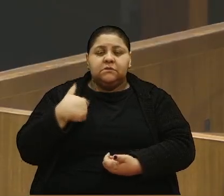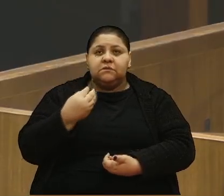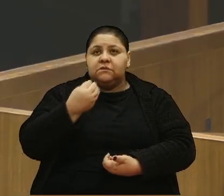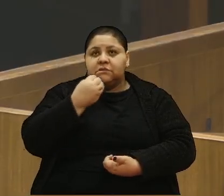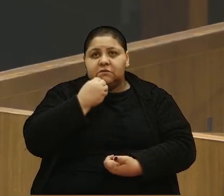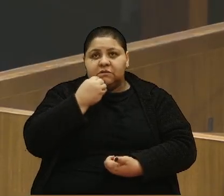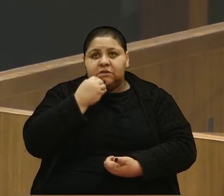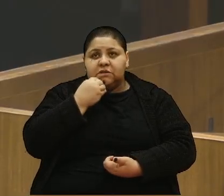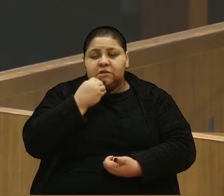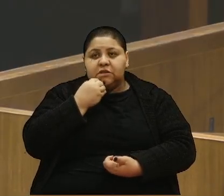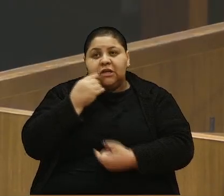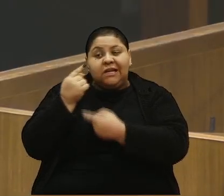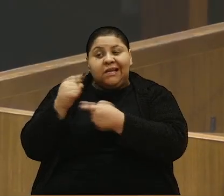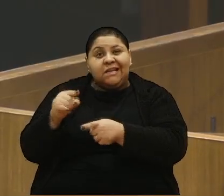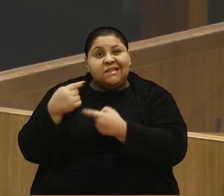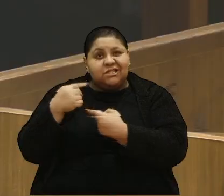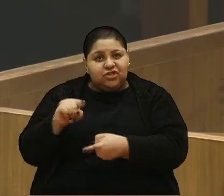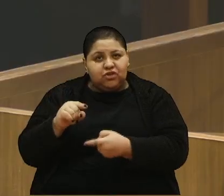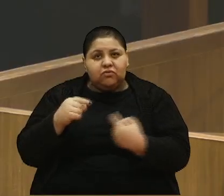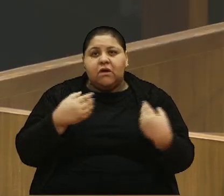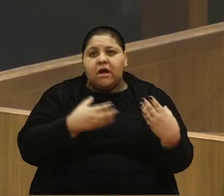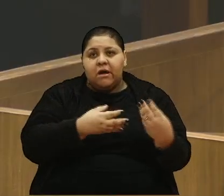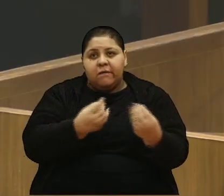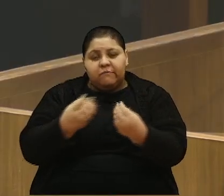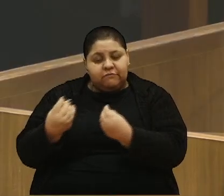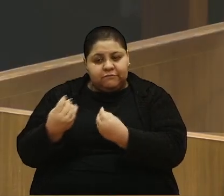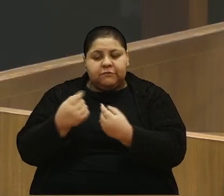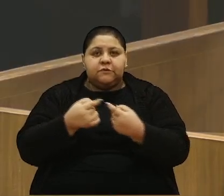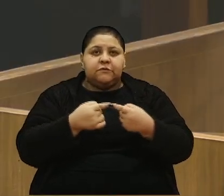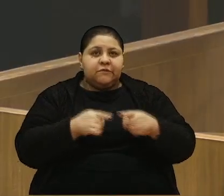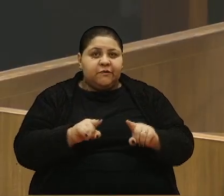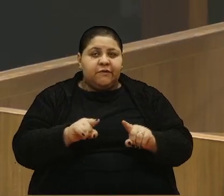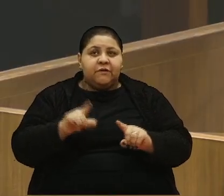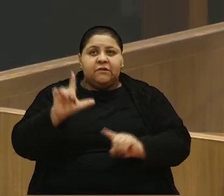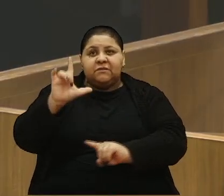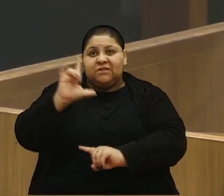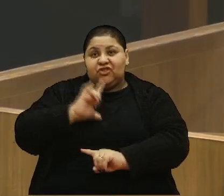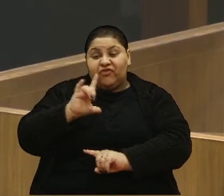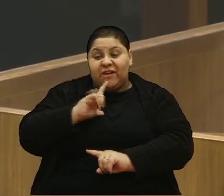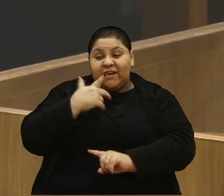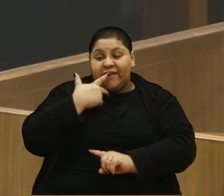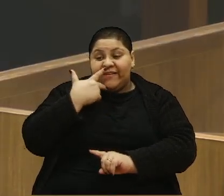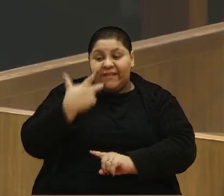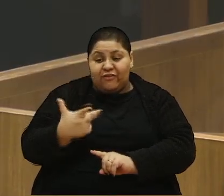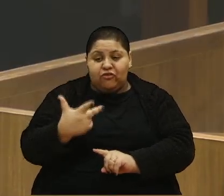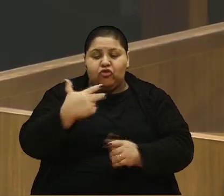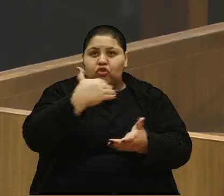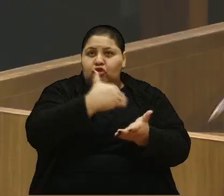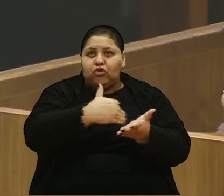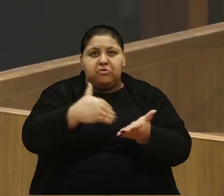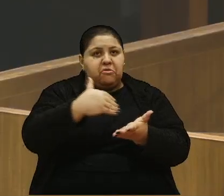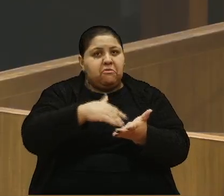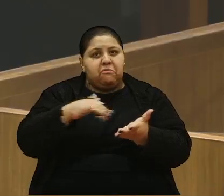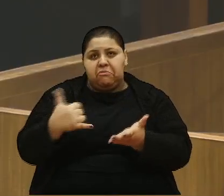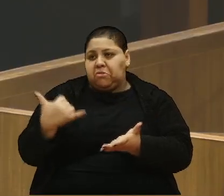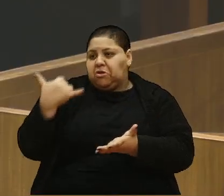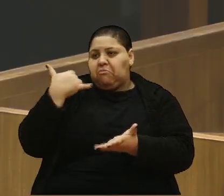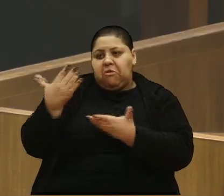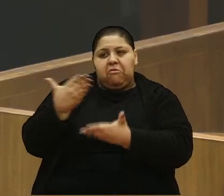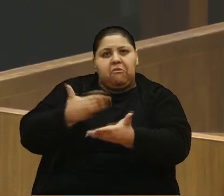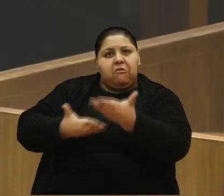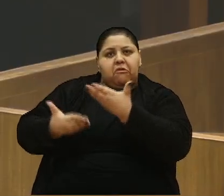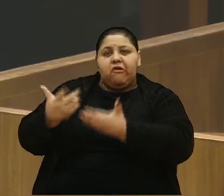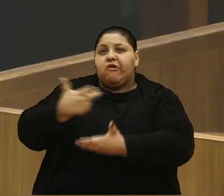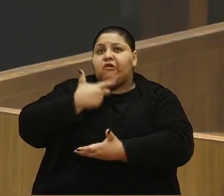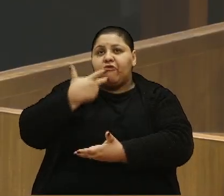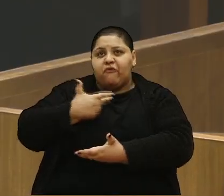muito crítico a muitas questões, mas aquilo que tiver para falar de um secretário que não me atender, coisa assim, eu devo falar